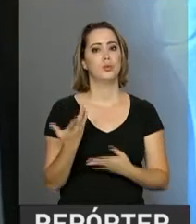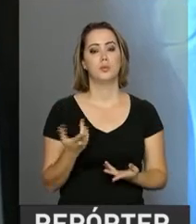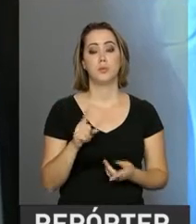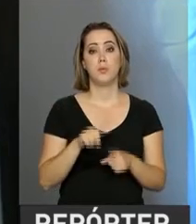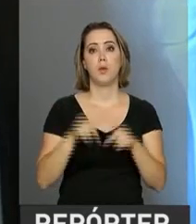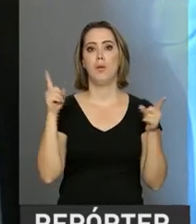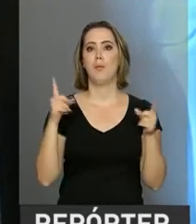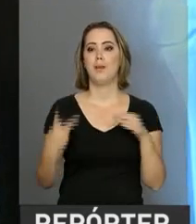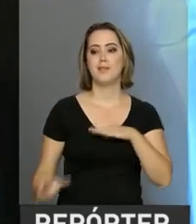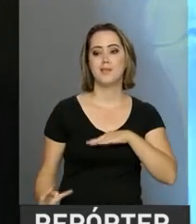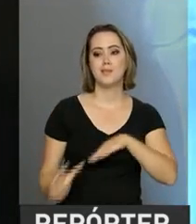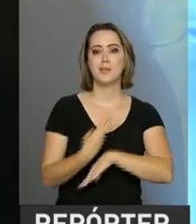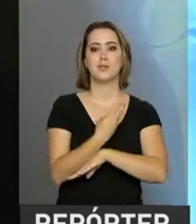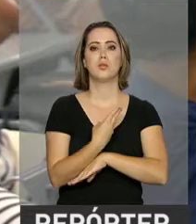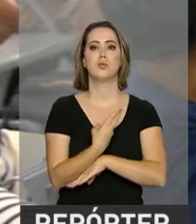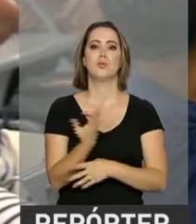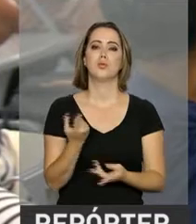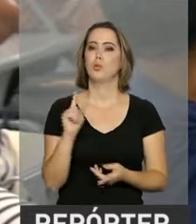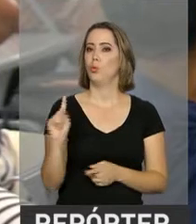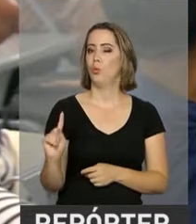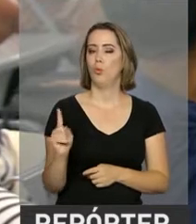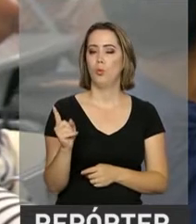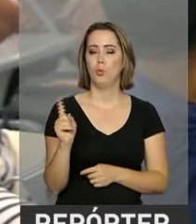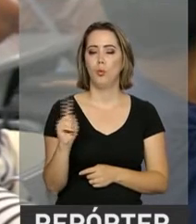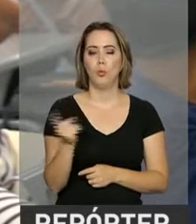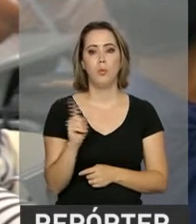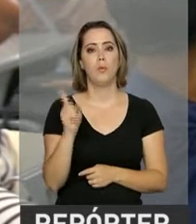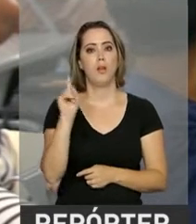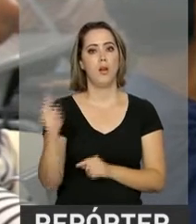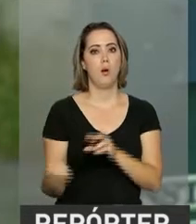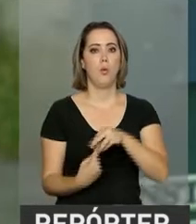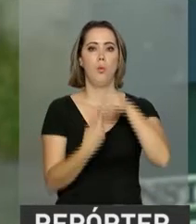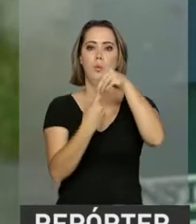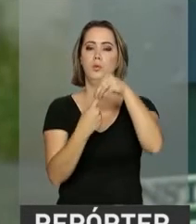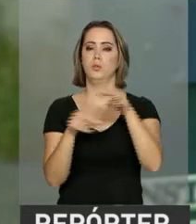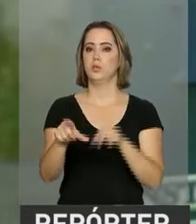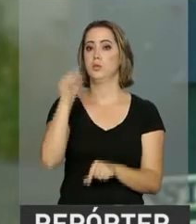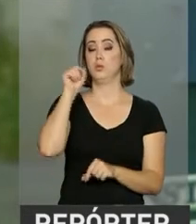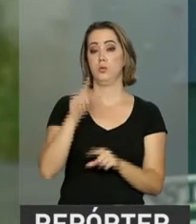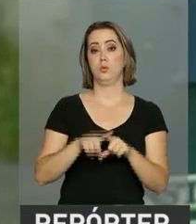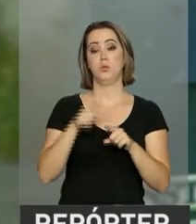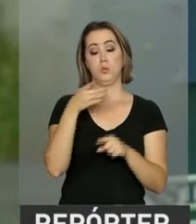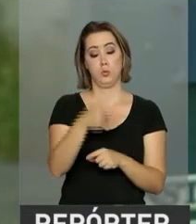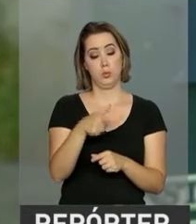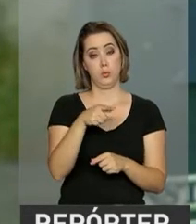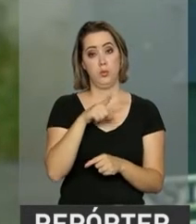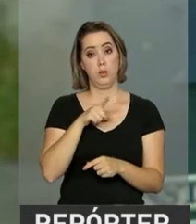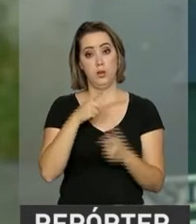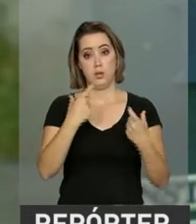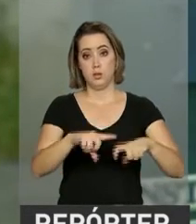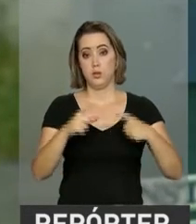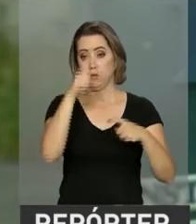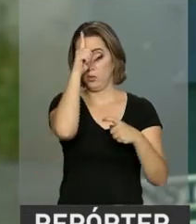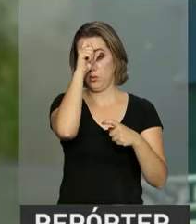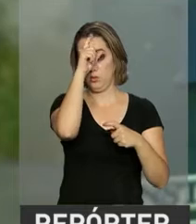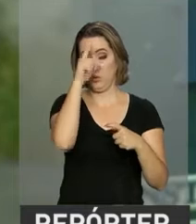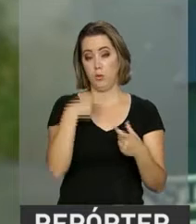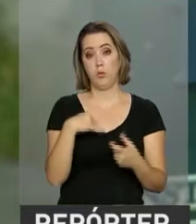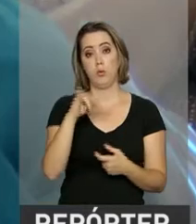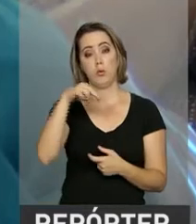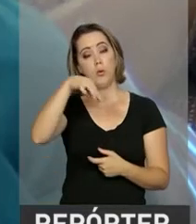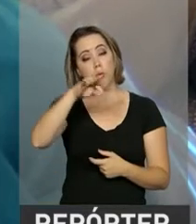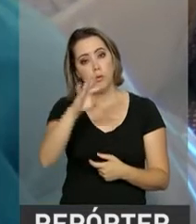mas cirurgia não é a única opção um programa criado em 2000 14 no instituto nacional de traumatologia e ortopedia o